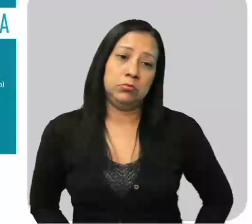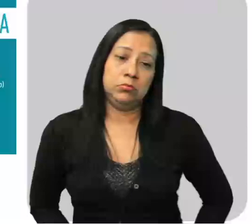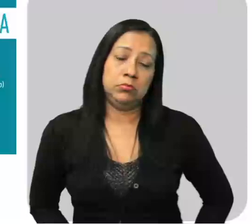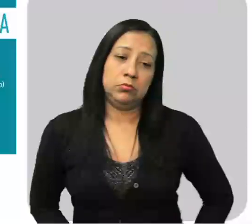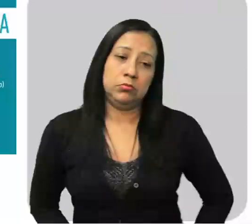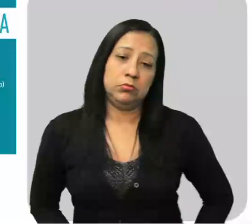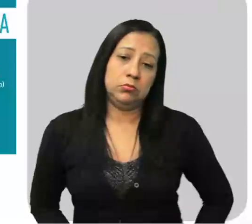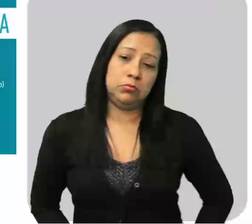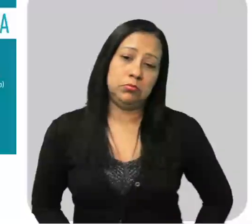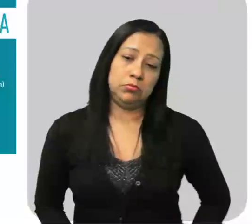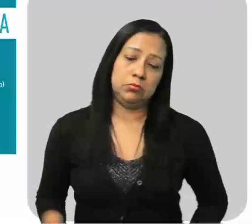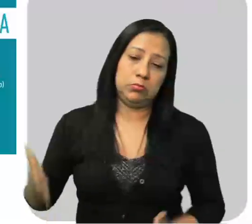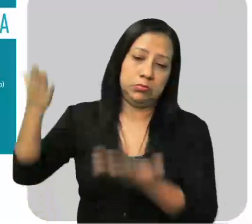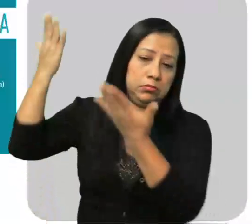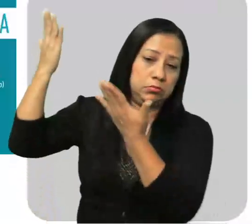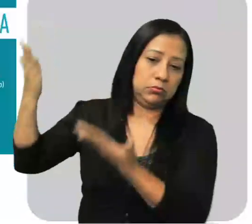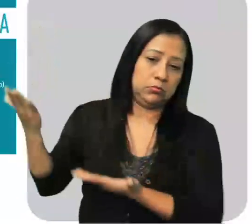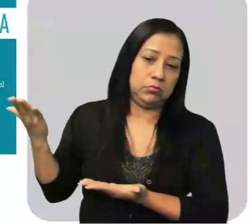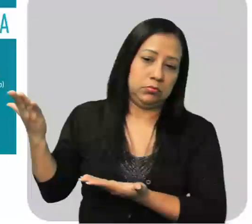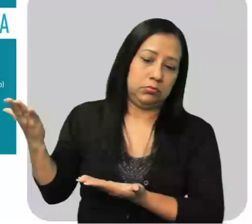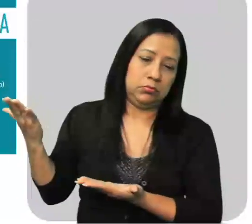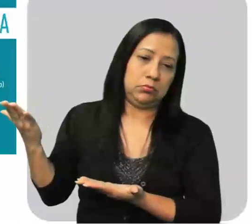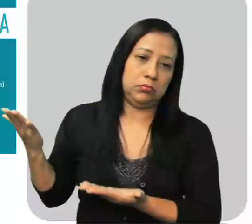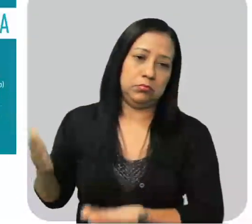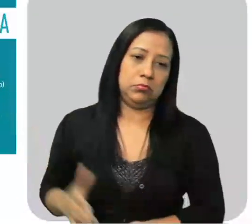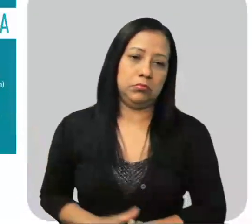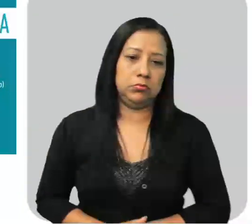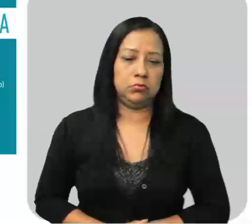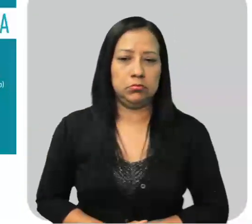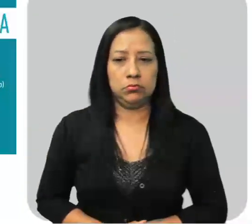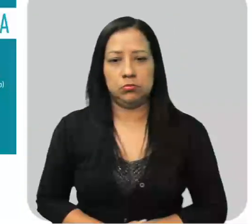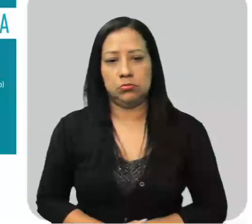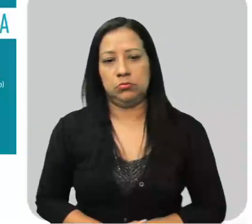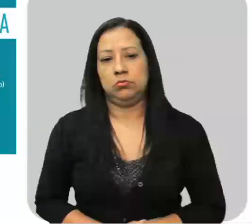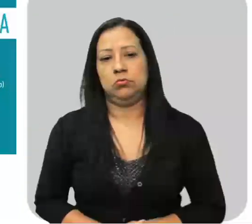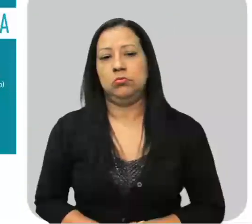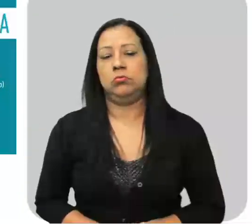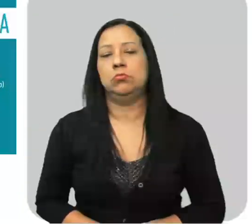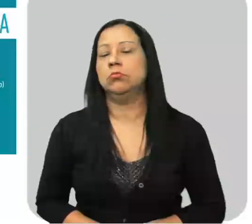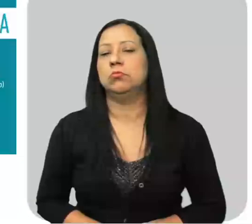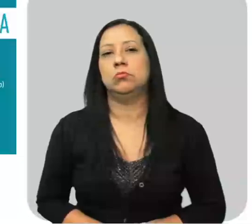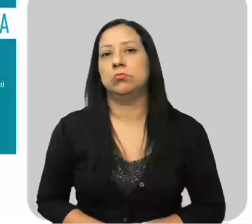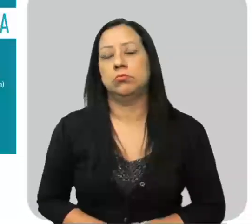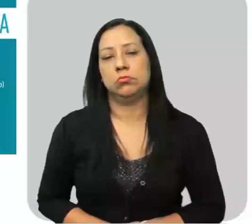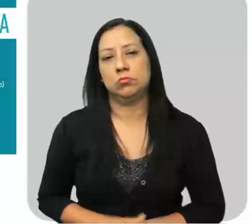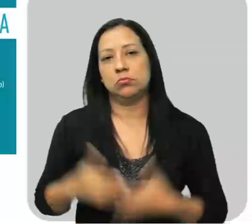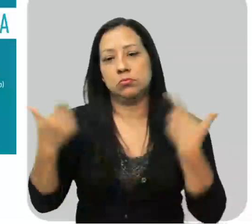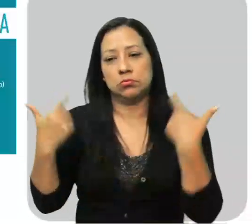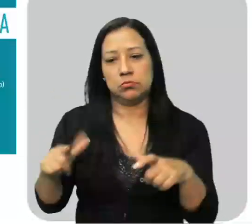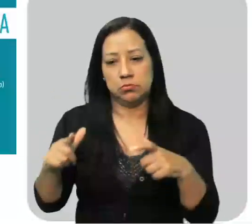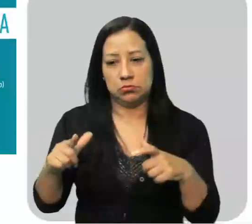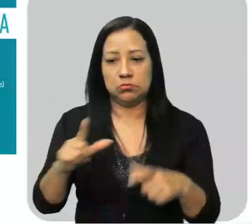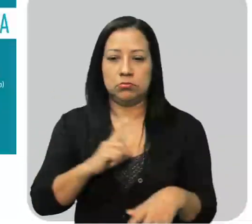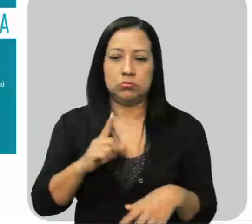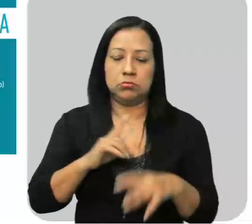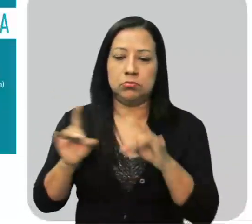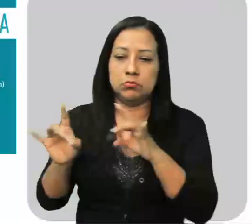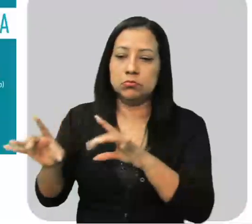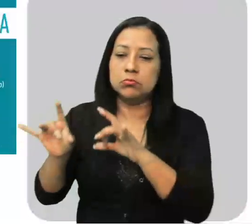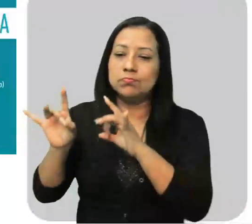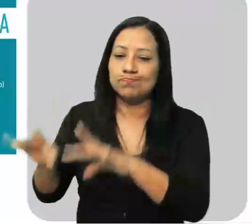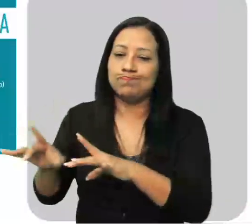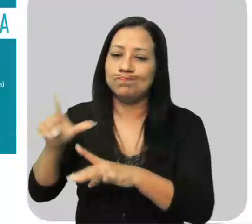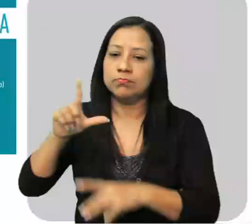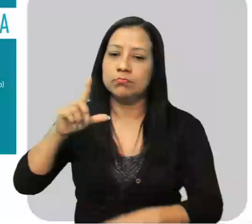Professor, isso é muito triste. Pois é, cara, infelizmente. Olha aí. Para onde vão